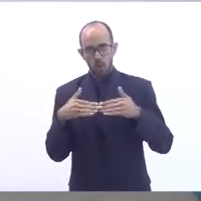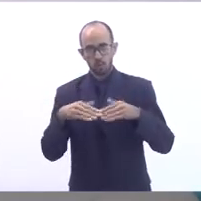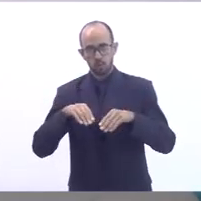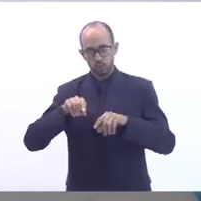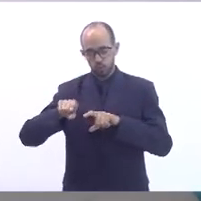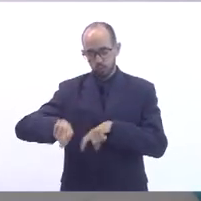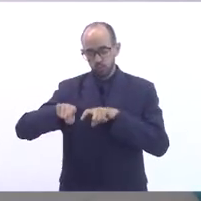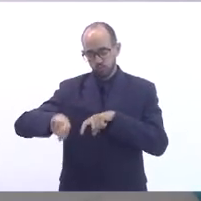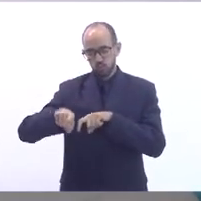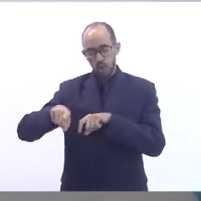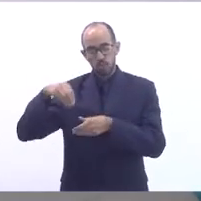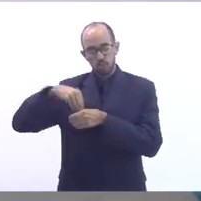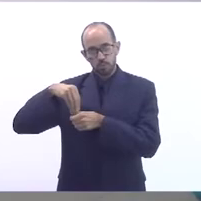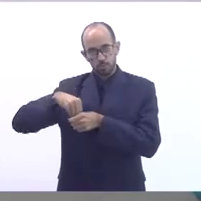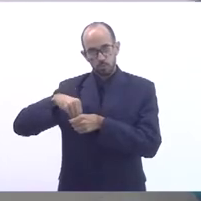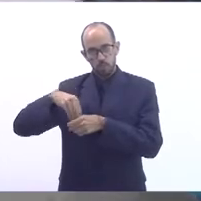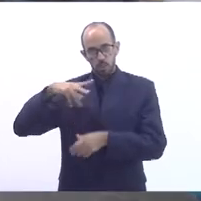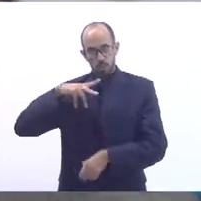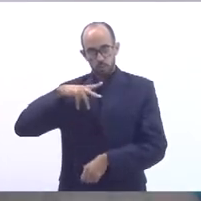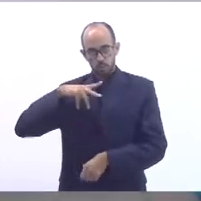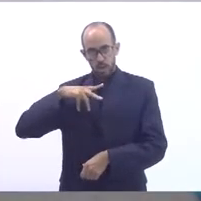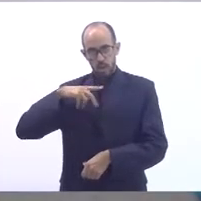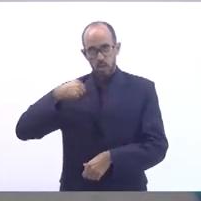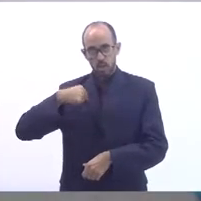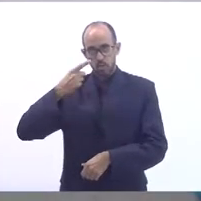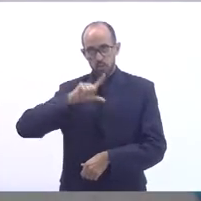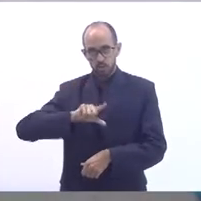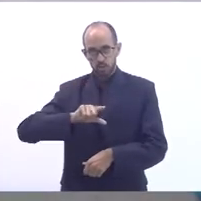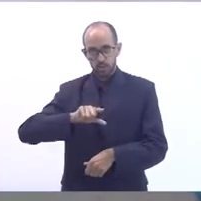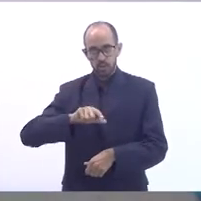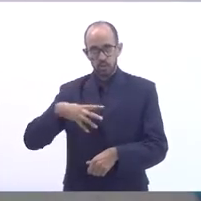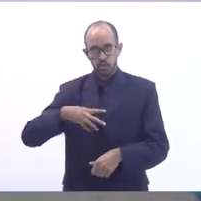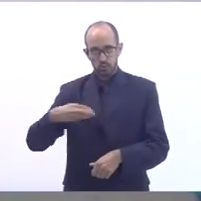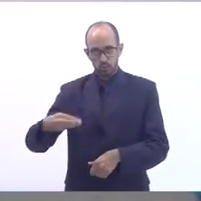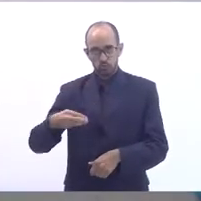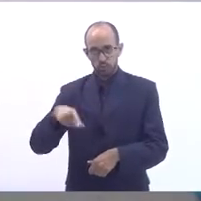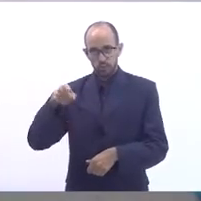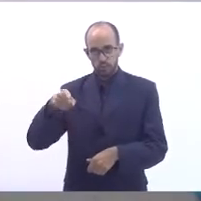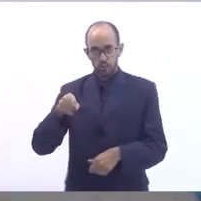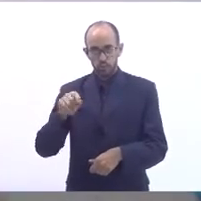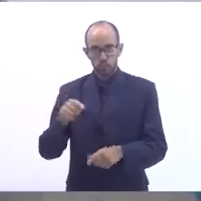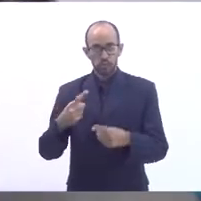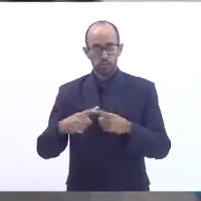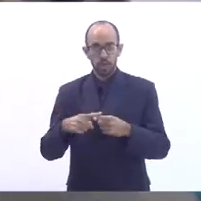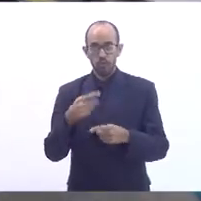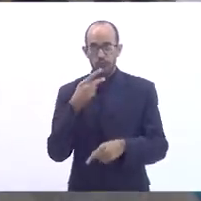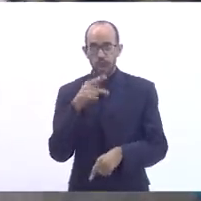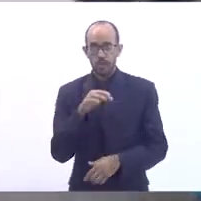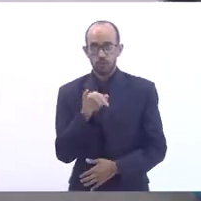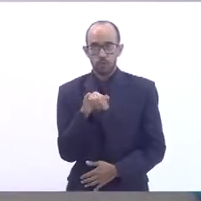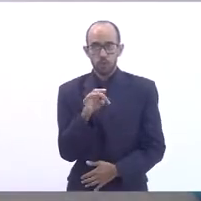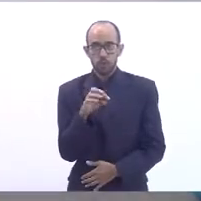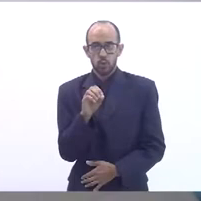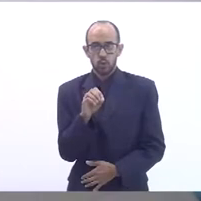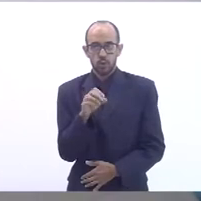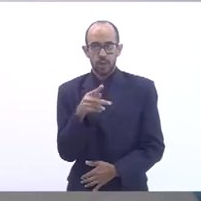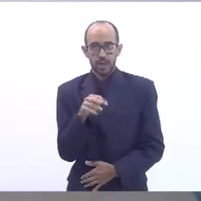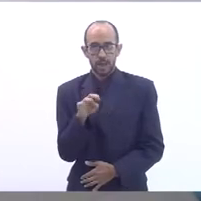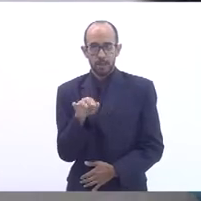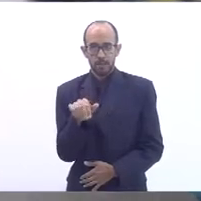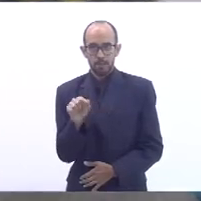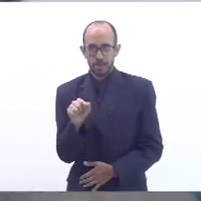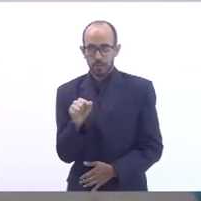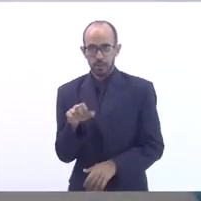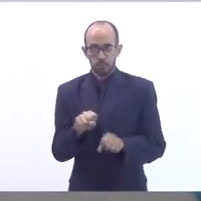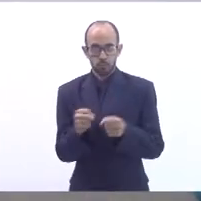individual eu só consegui chegar a dosagem ideal nos meus filhos que falar em fitoterapia é impossível falar de